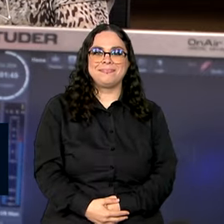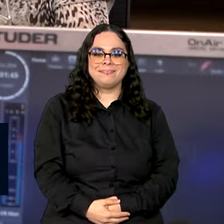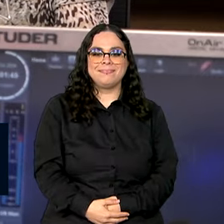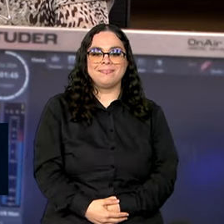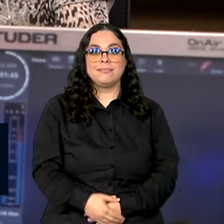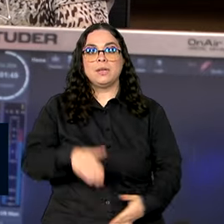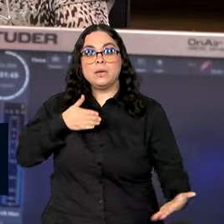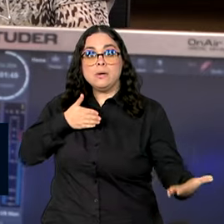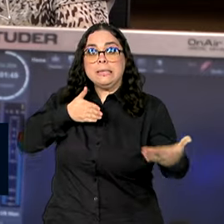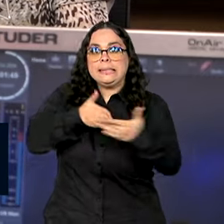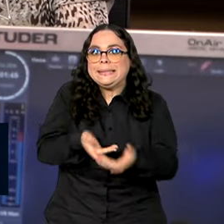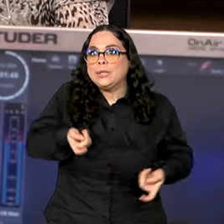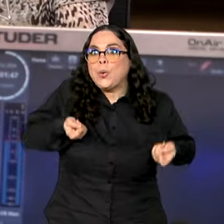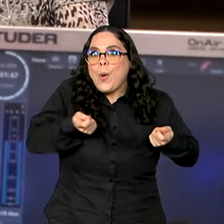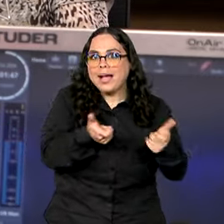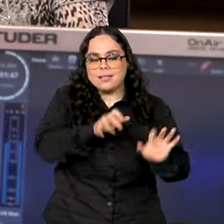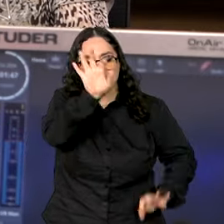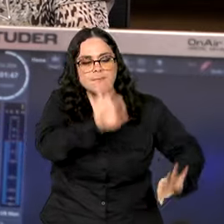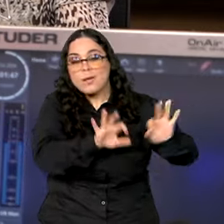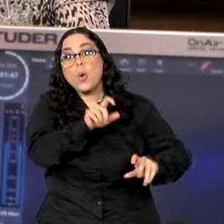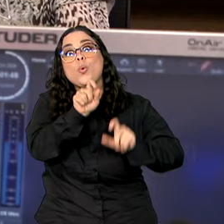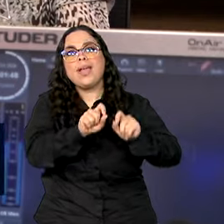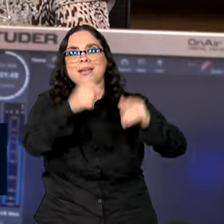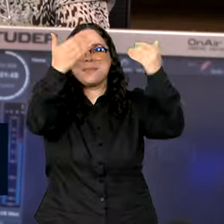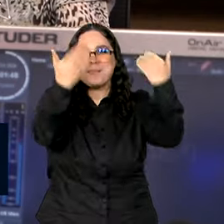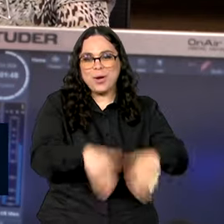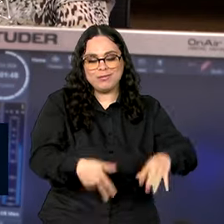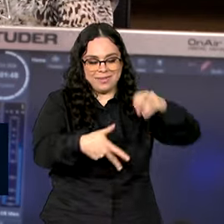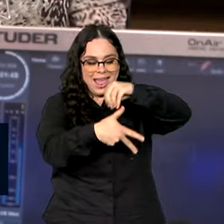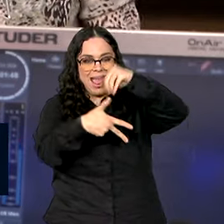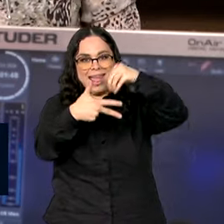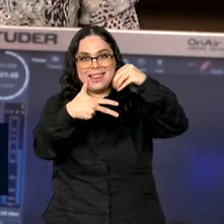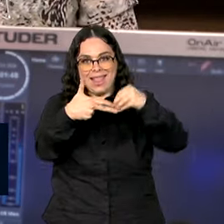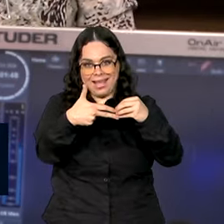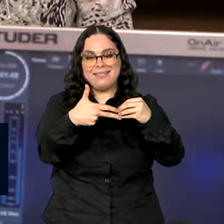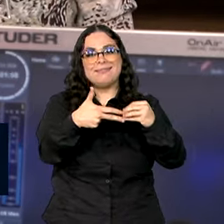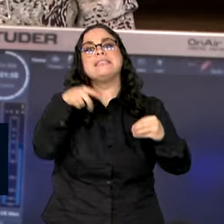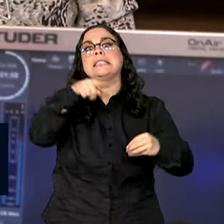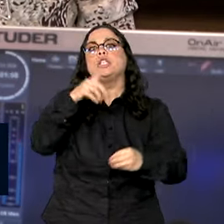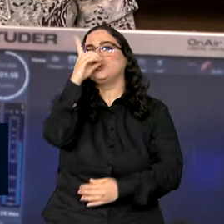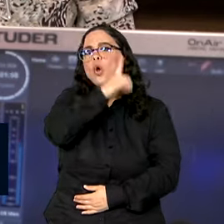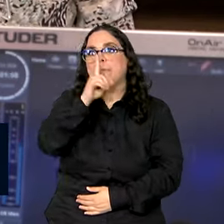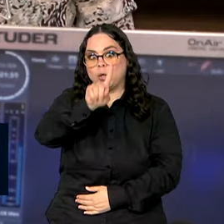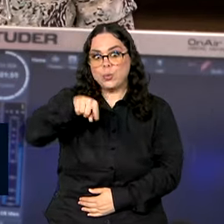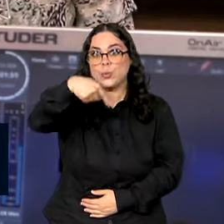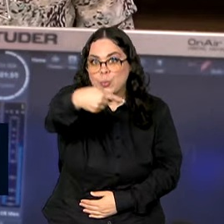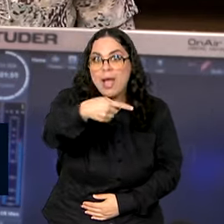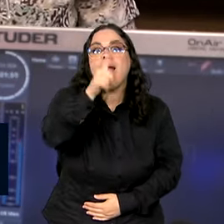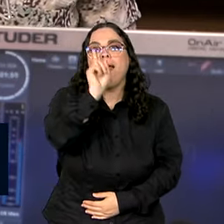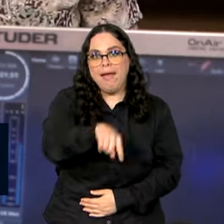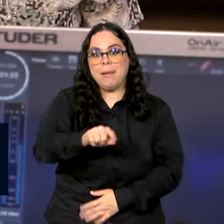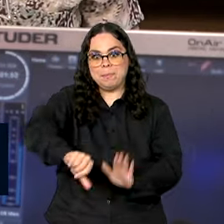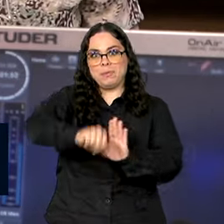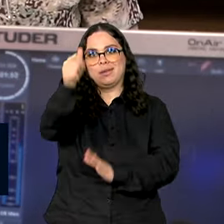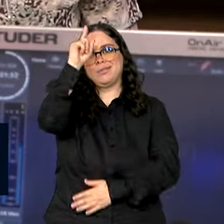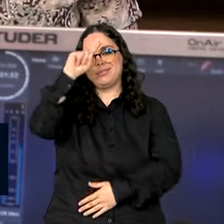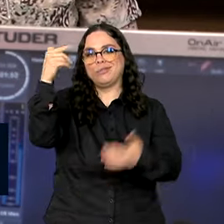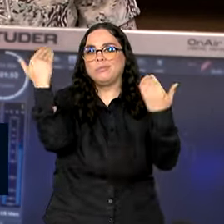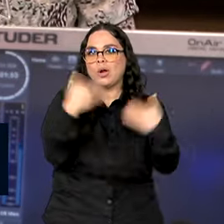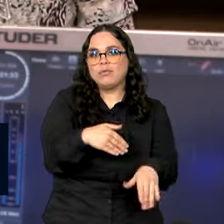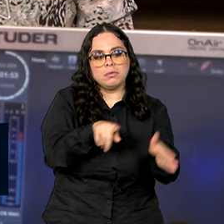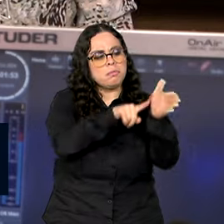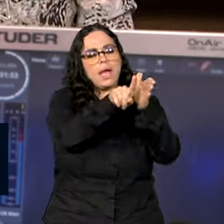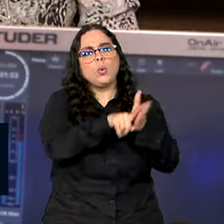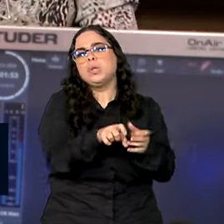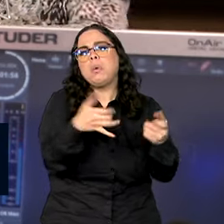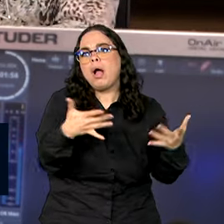reta final para a preparação do Enem Exame Nacional do Ensino Médio o próximo domingo é o primeiro dia de provas com questões de